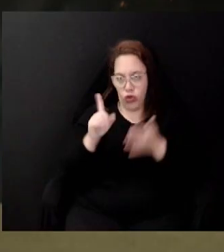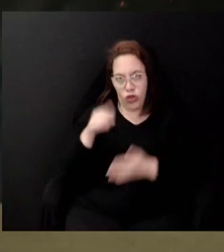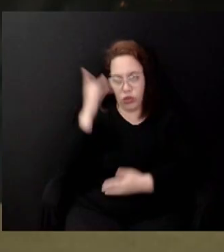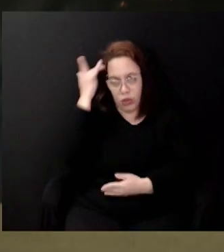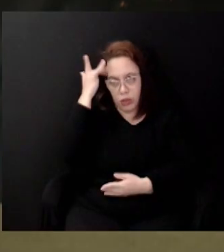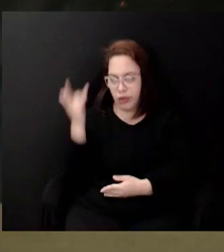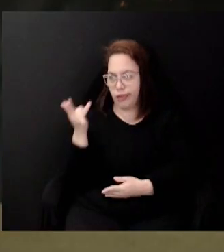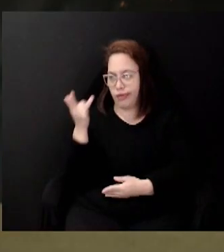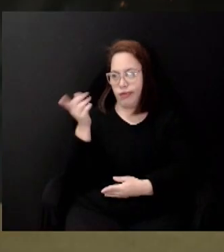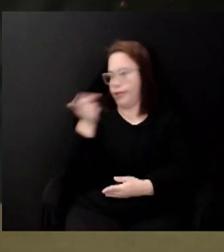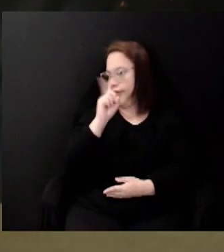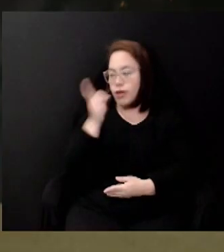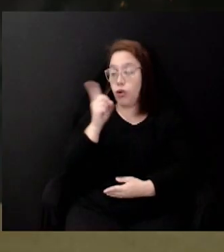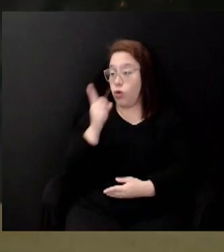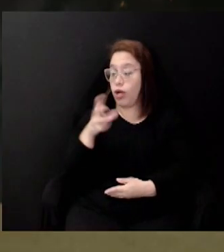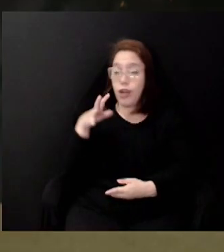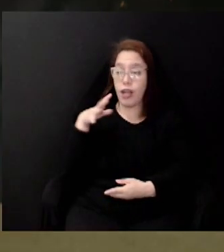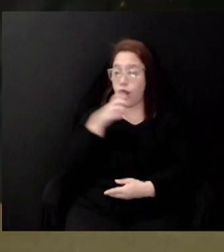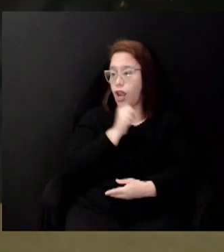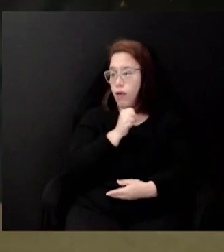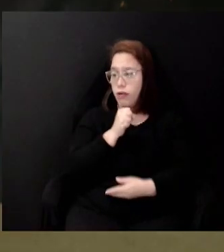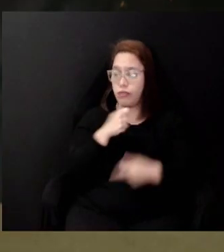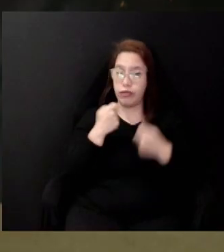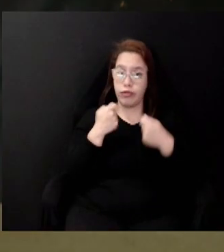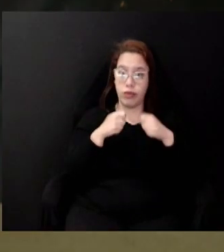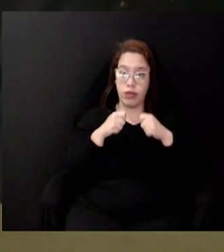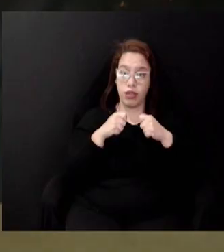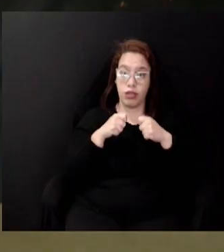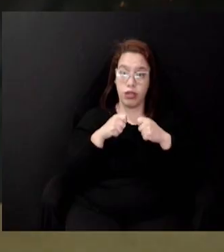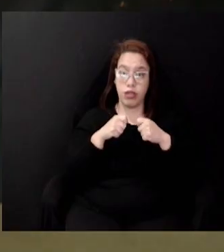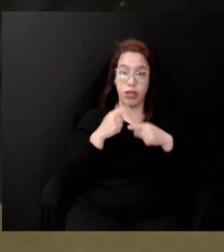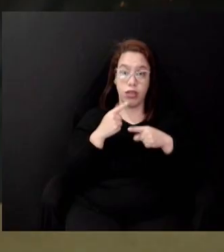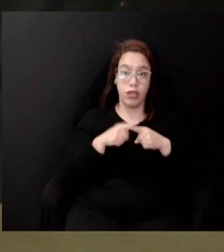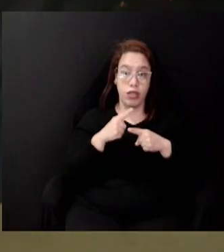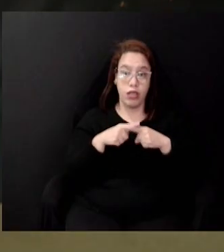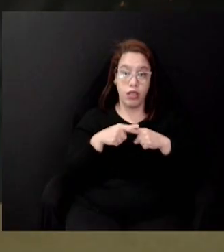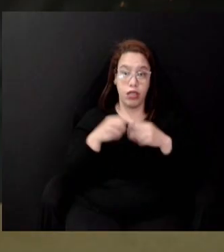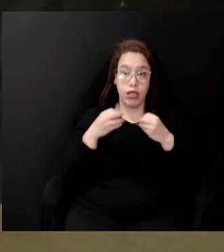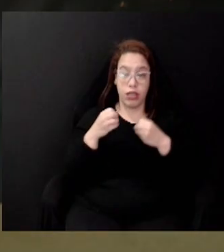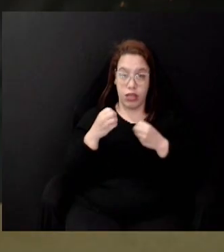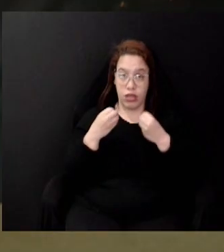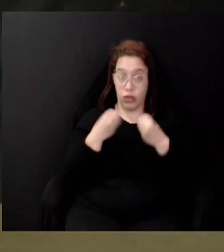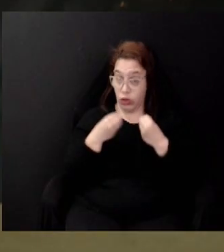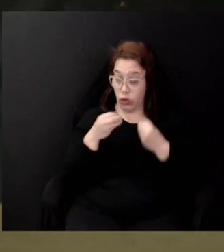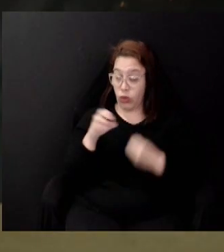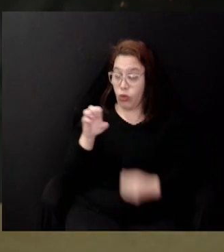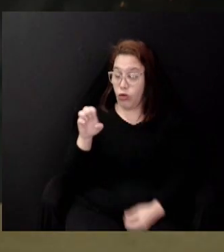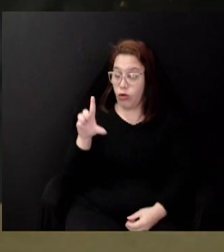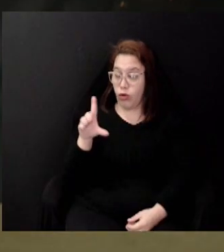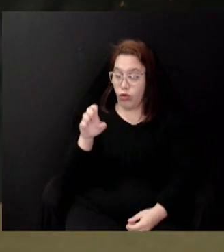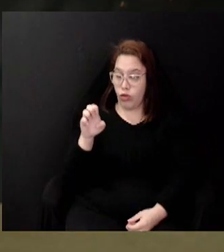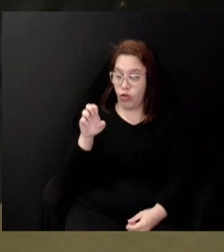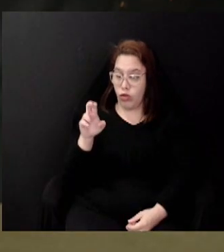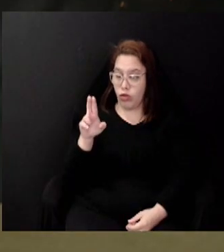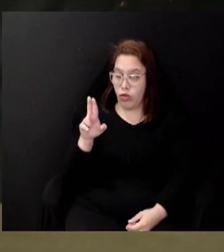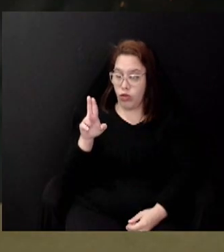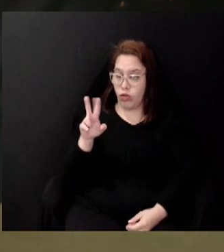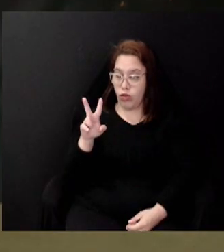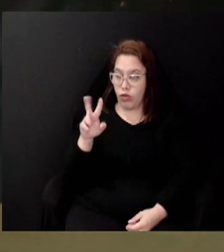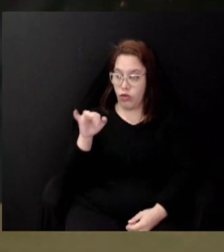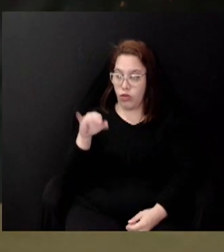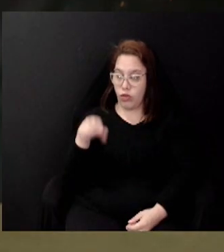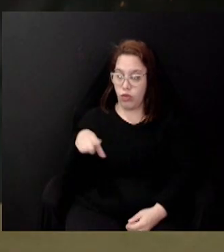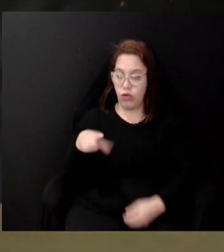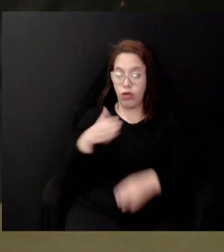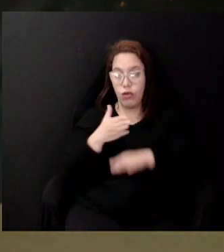e não é assim, e não tem a necessidade de ser assim, porque, como a Evelyn pontuou aqui, o nosso cérebro já está acostumado,